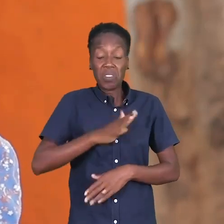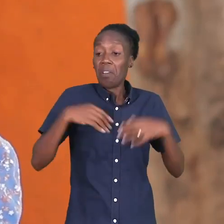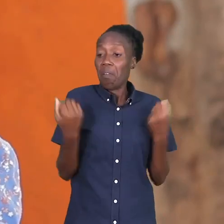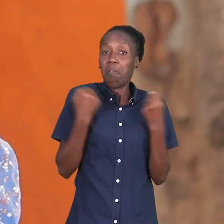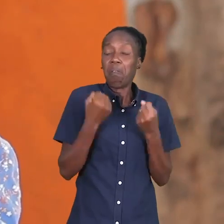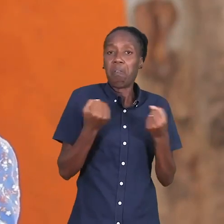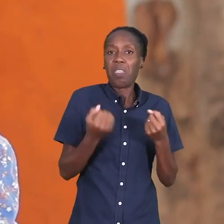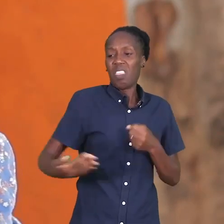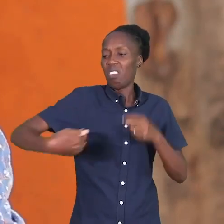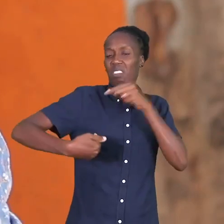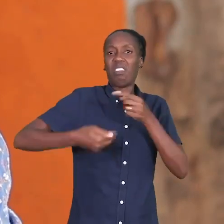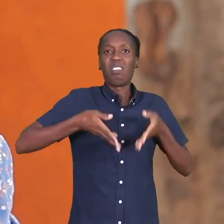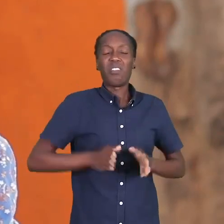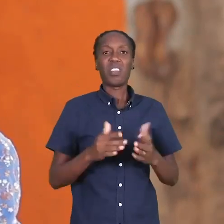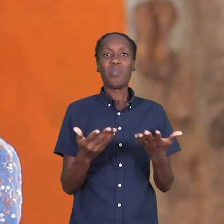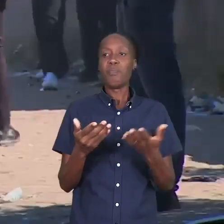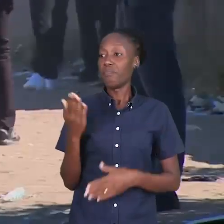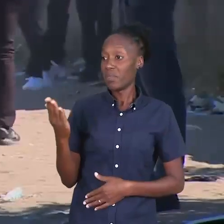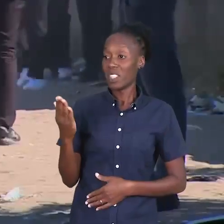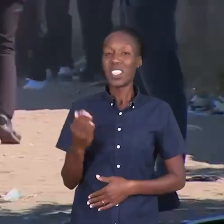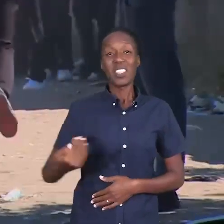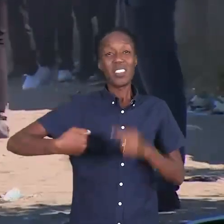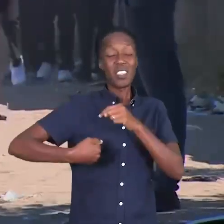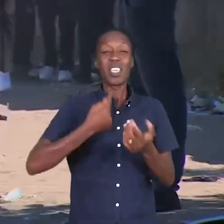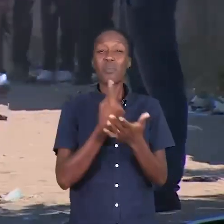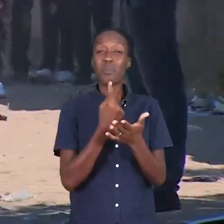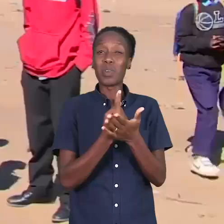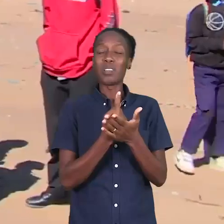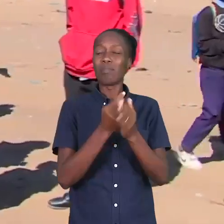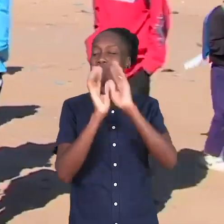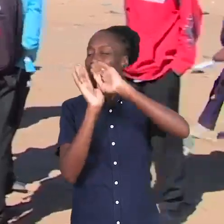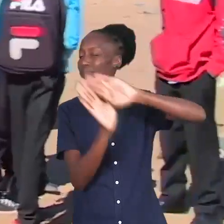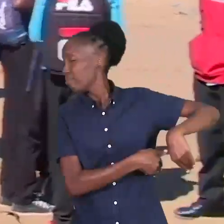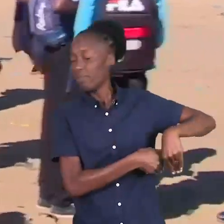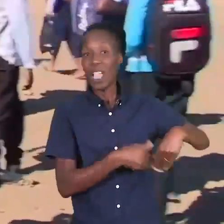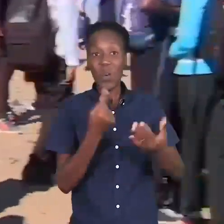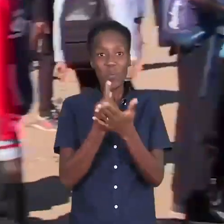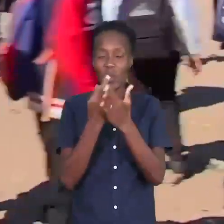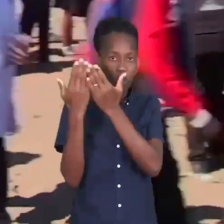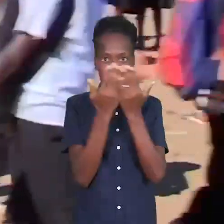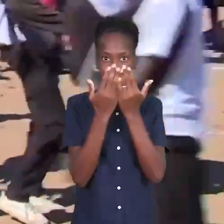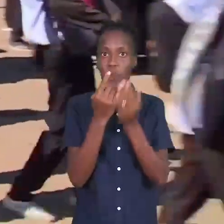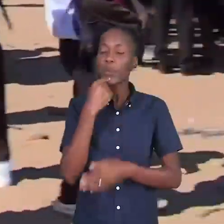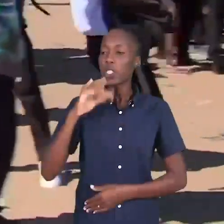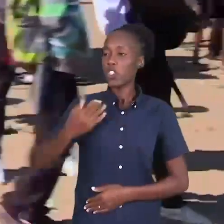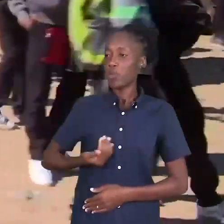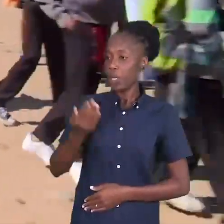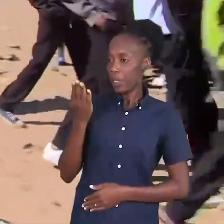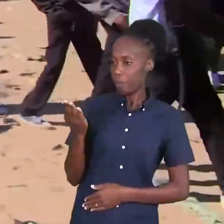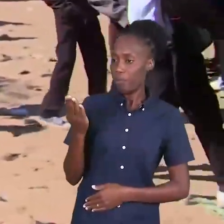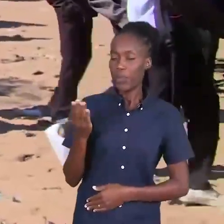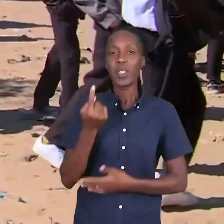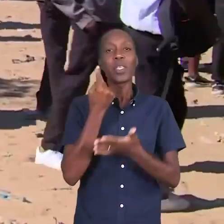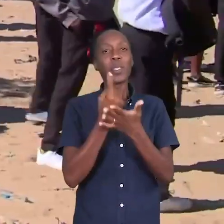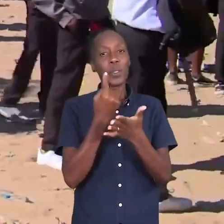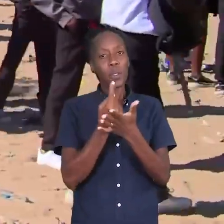já estamos aqui por causa de correr e ir para o lar. O lar vem depois. Agora é hora das meninas estudarem. Defende a